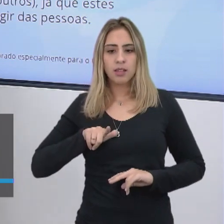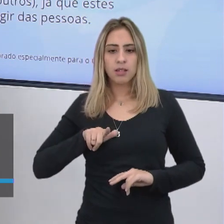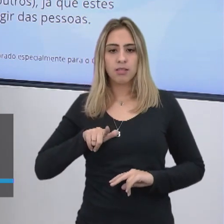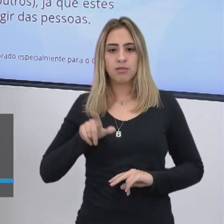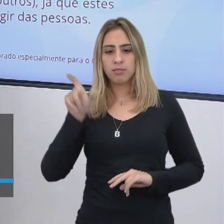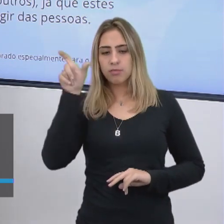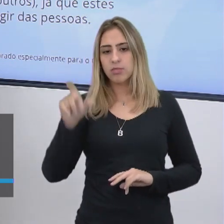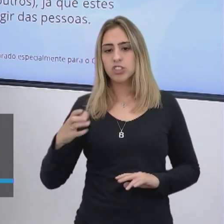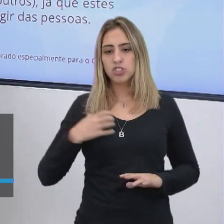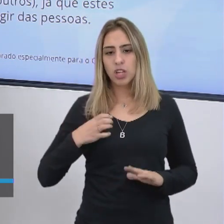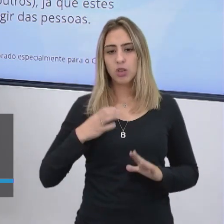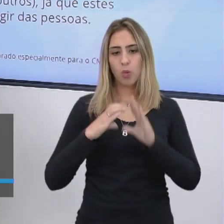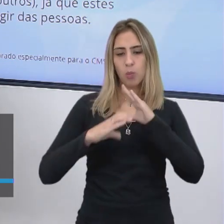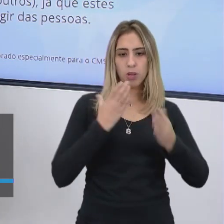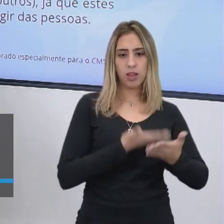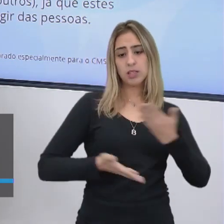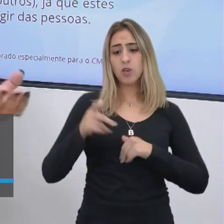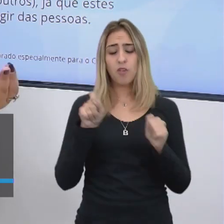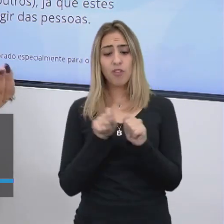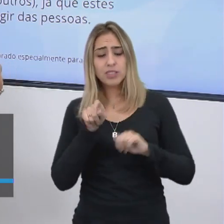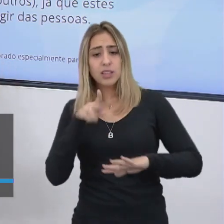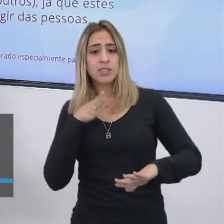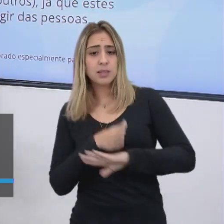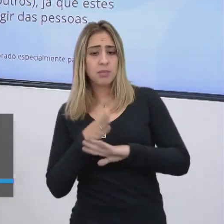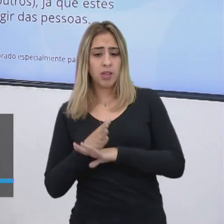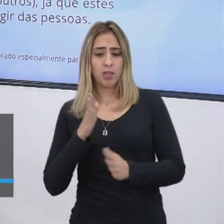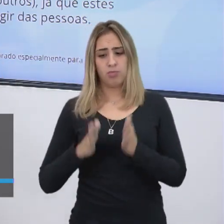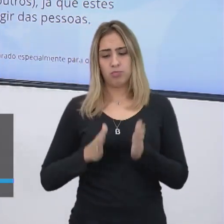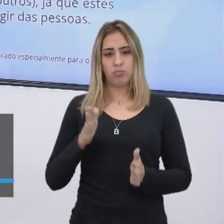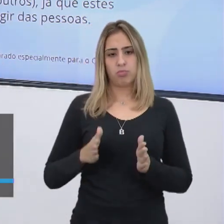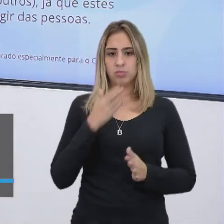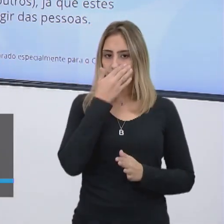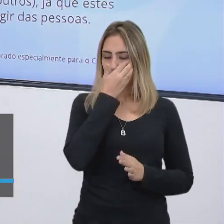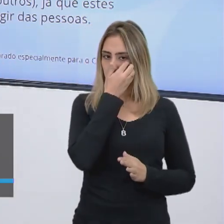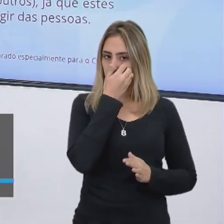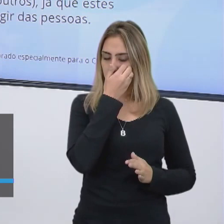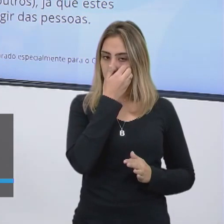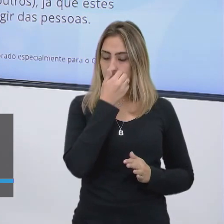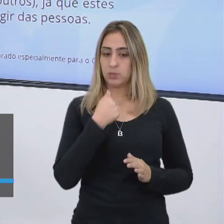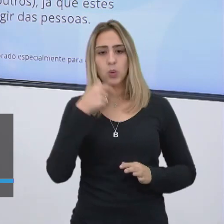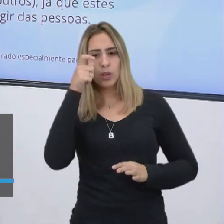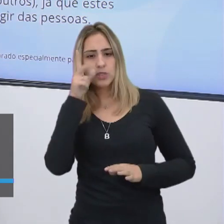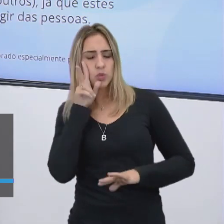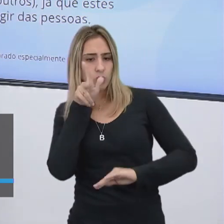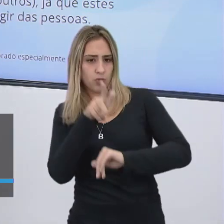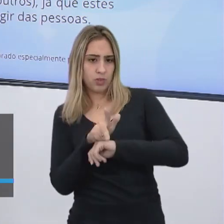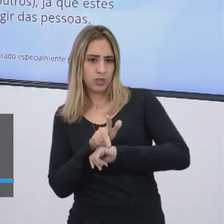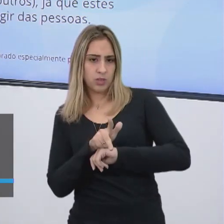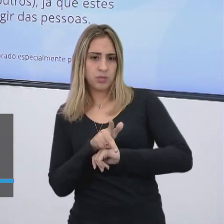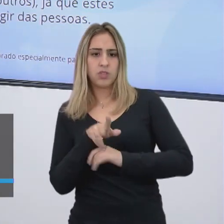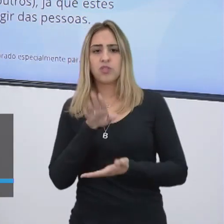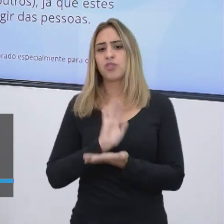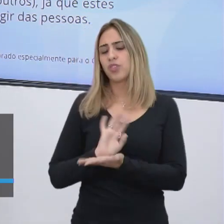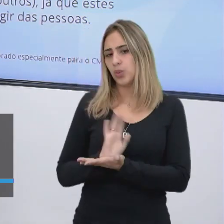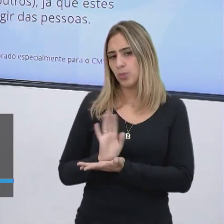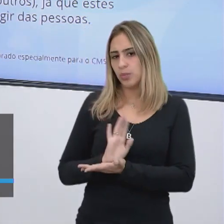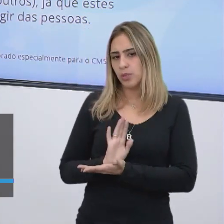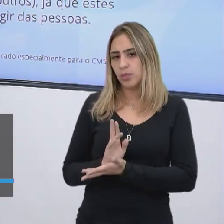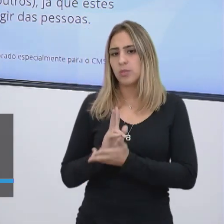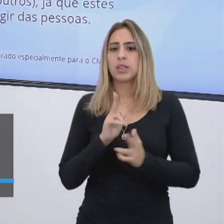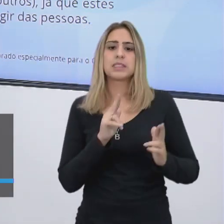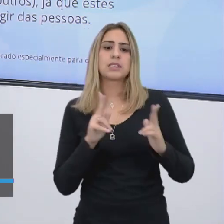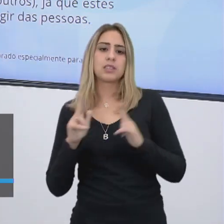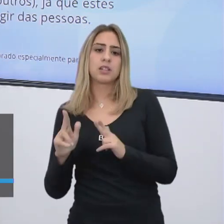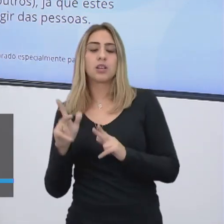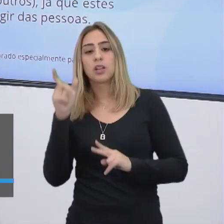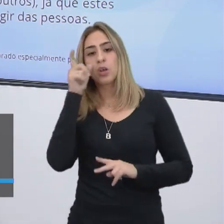esse meio de comunicação fazendo esse meio de campo. Então, eu assisto um vídeo, assisto um filme, uma série,